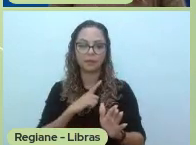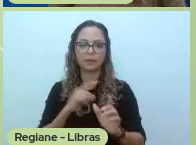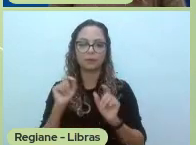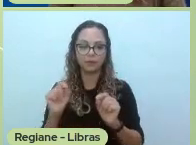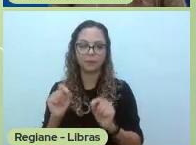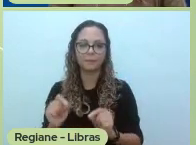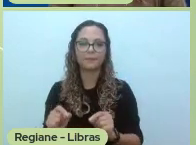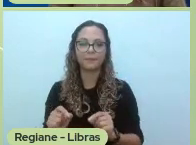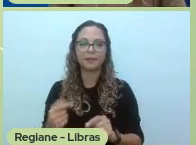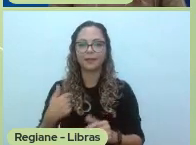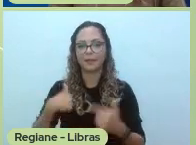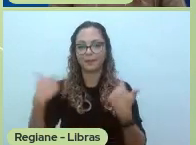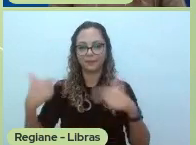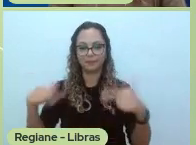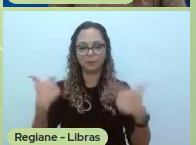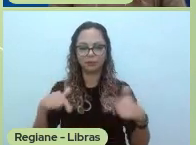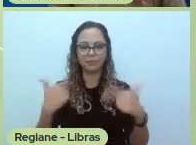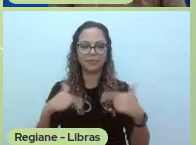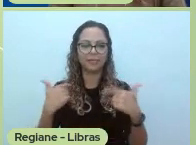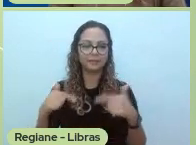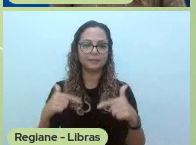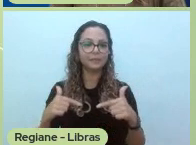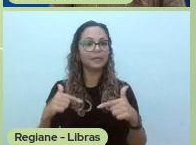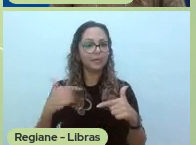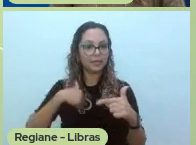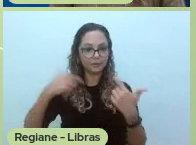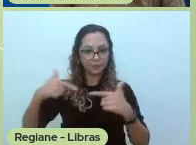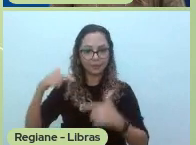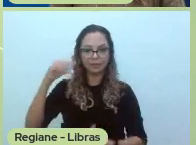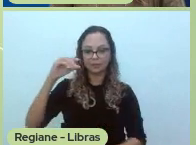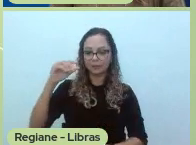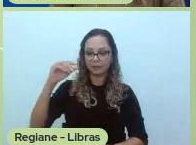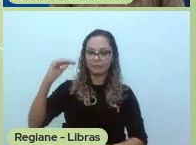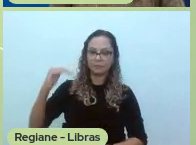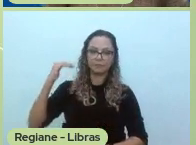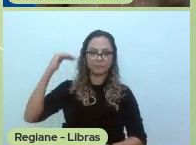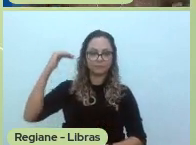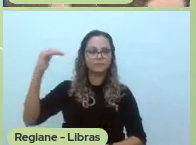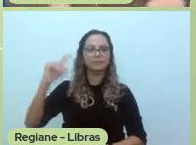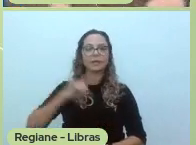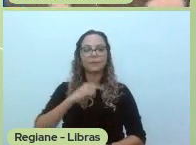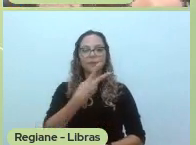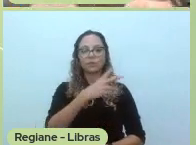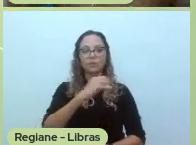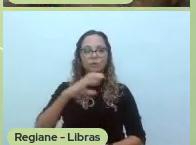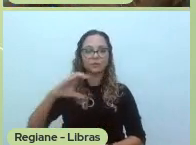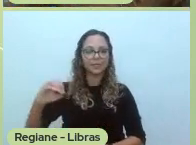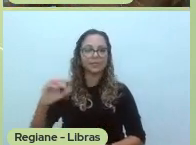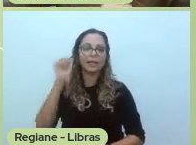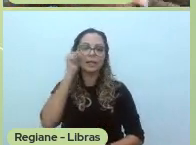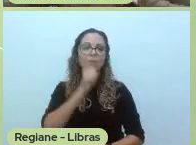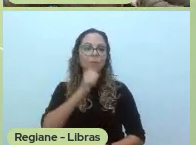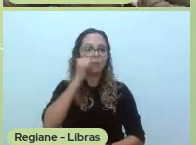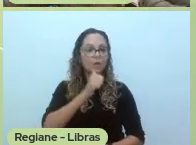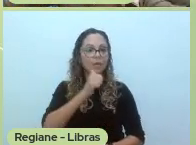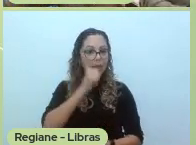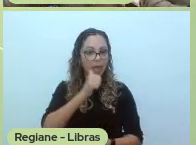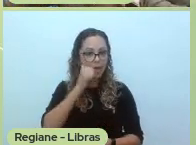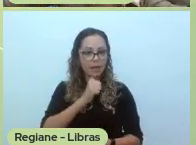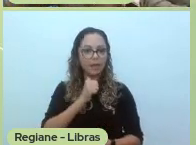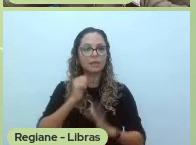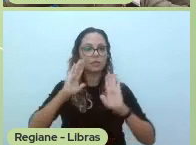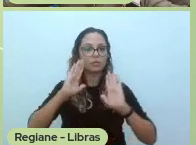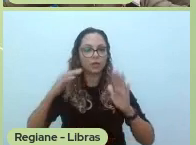da Associação de Mulheres CIO, é um grupo de 200 mulheres que são ou foram CIOs